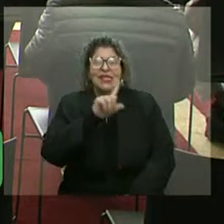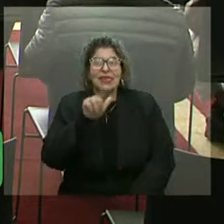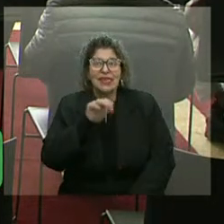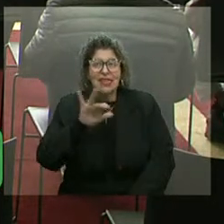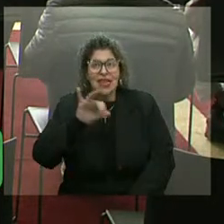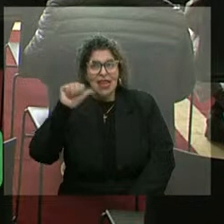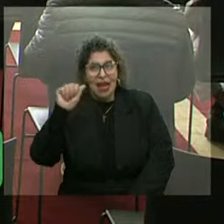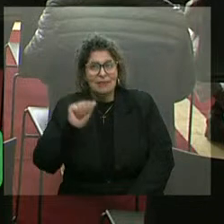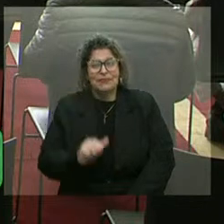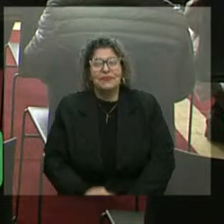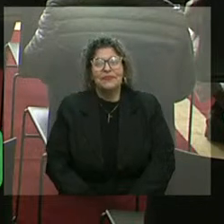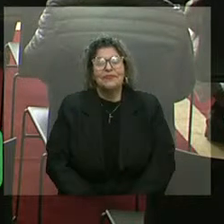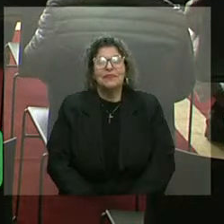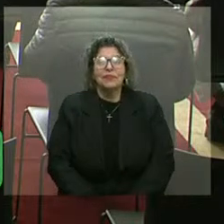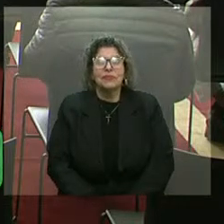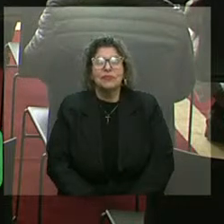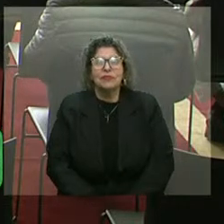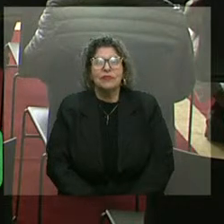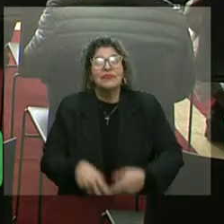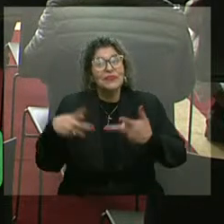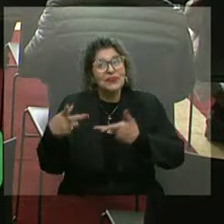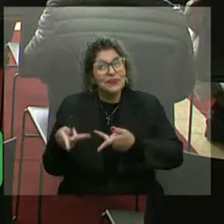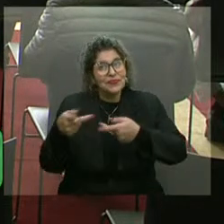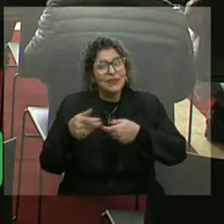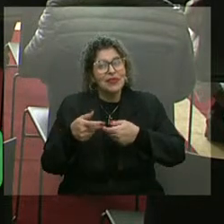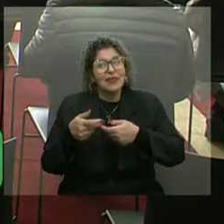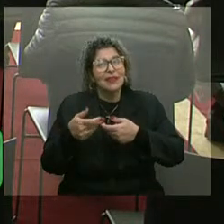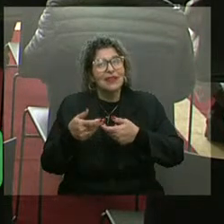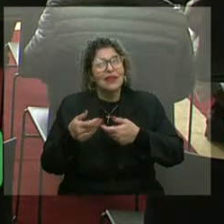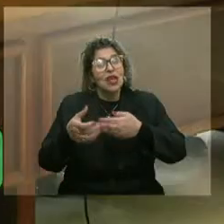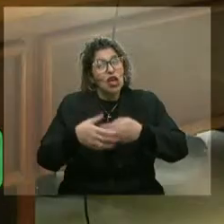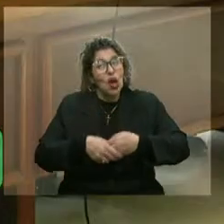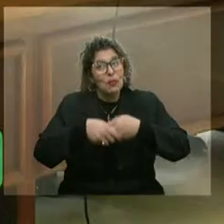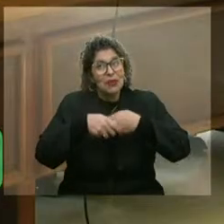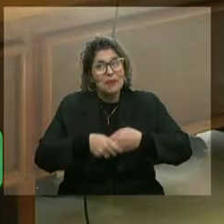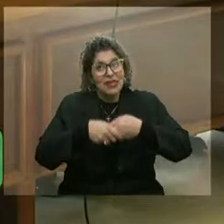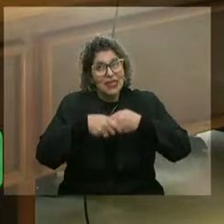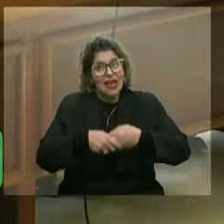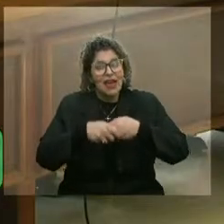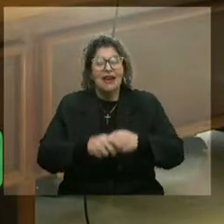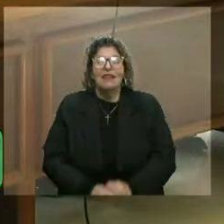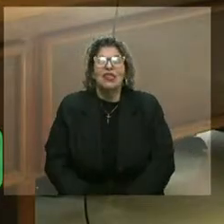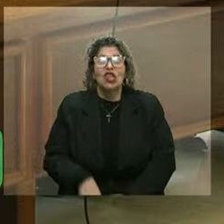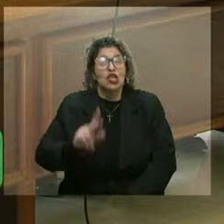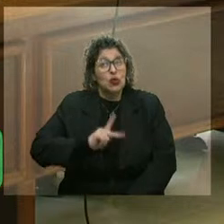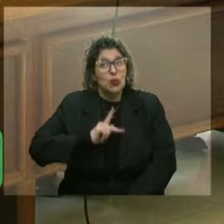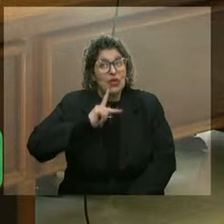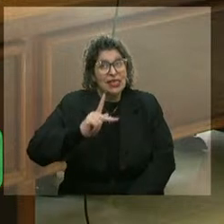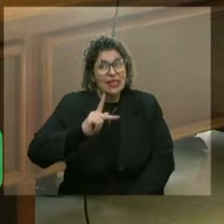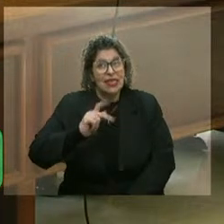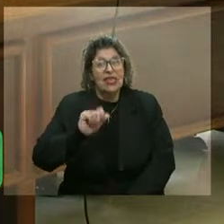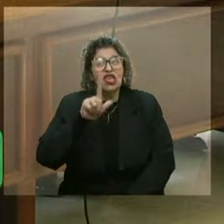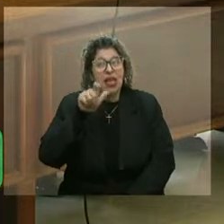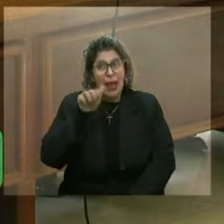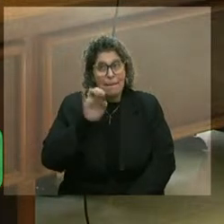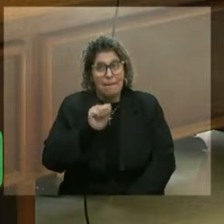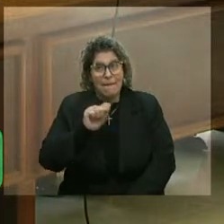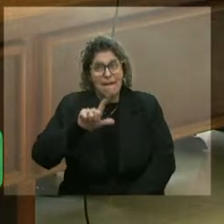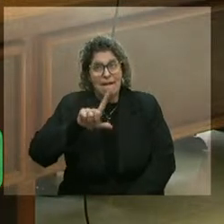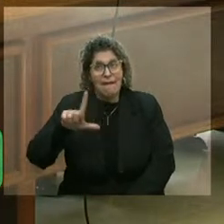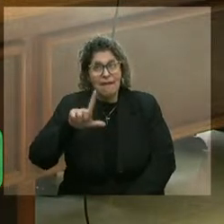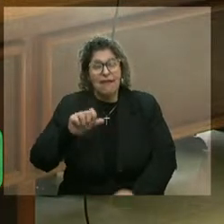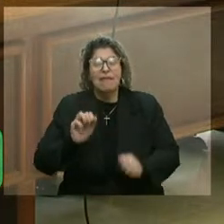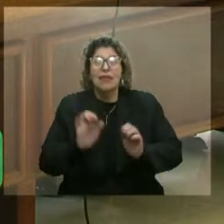Legislativa, a deputada Zilaura Eitenbach. Quero cumprimentar o nosso presidente, Gabriel Souza, e dizer que a